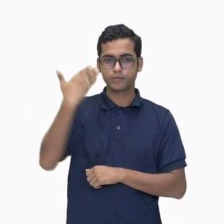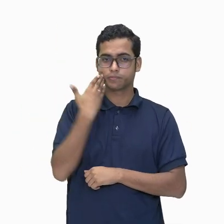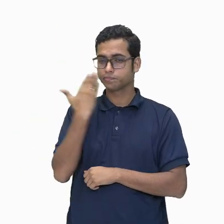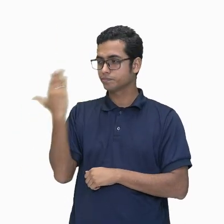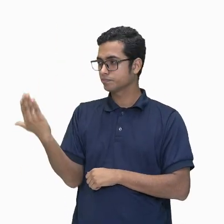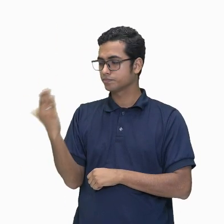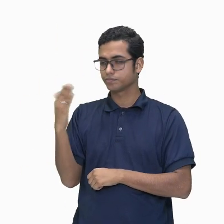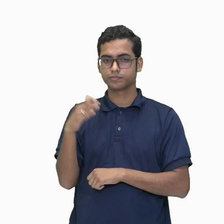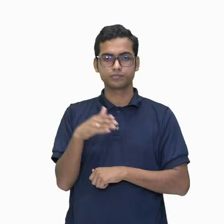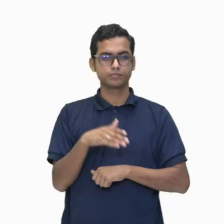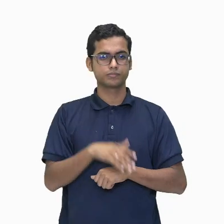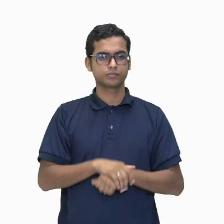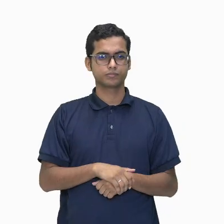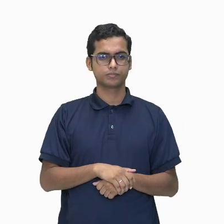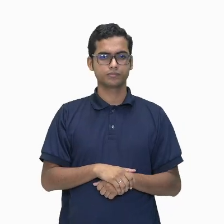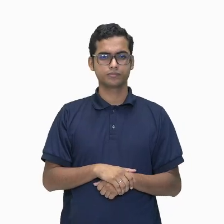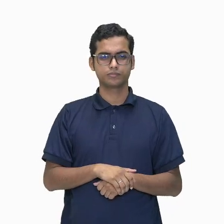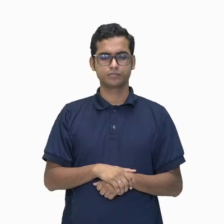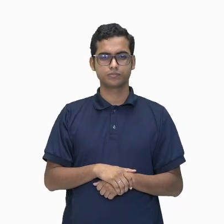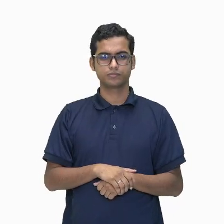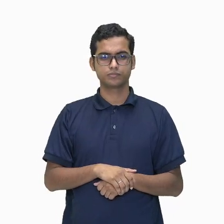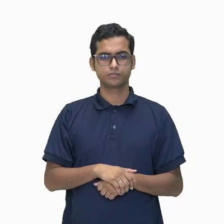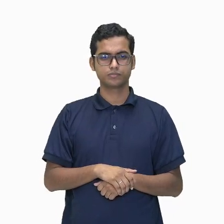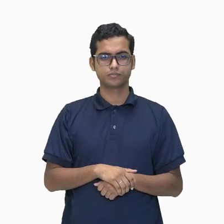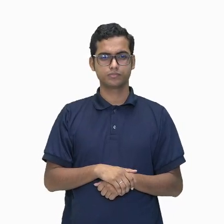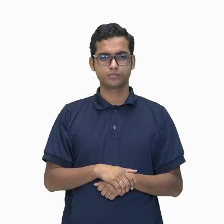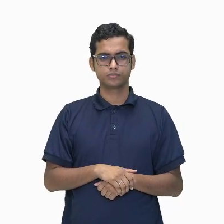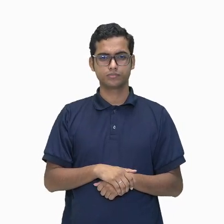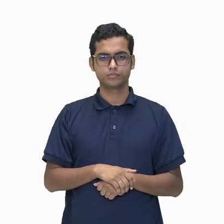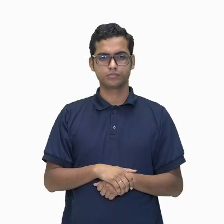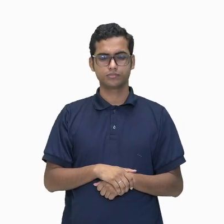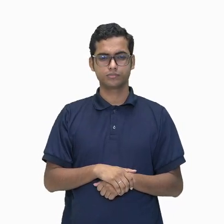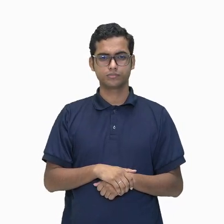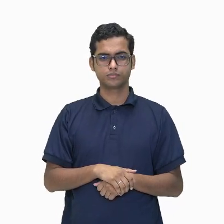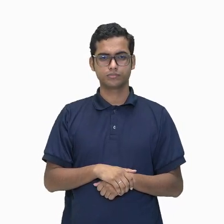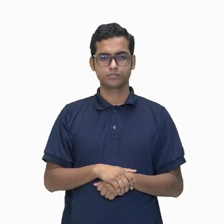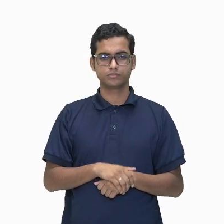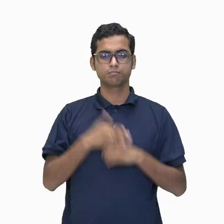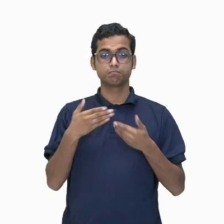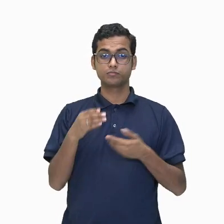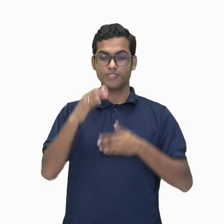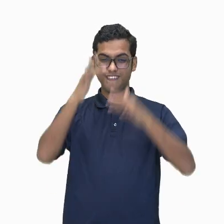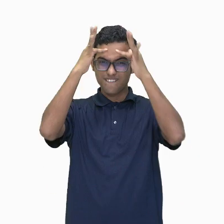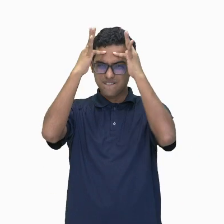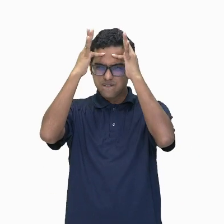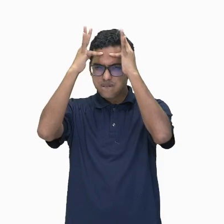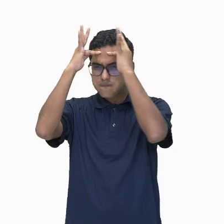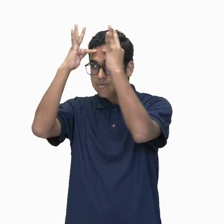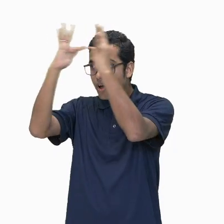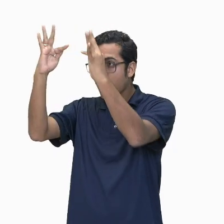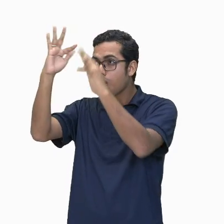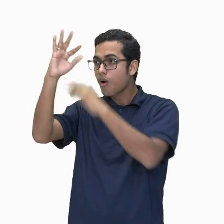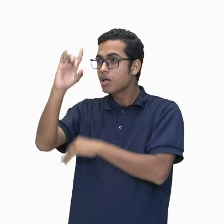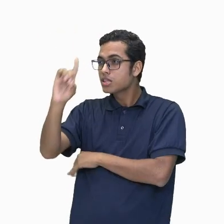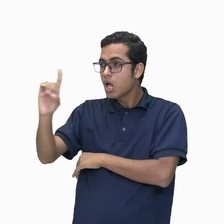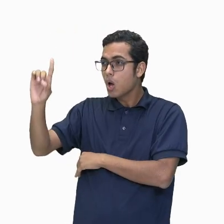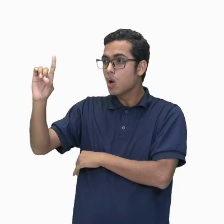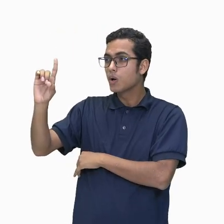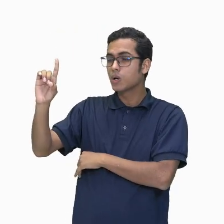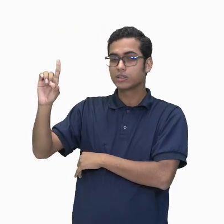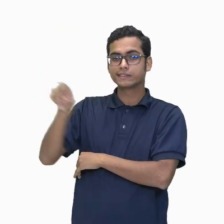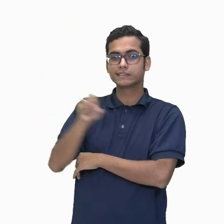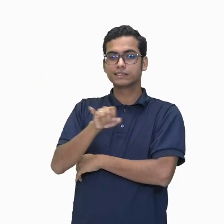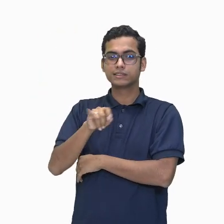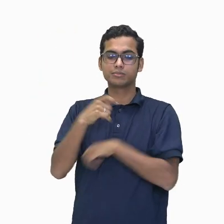Ninguém pode ser fiel até que ame o seu irmão como a si mesmo.